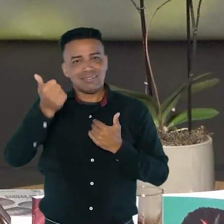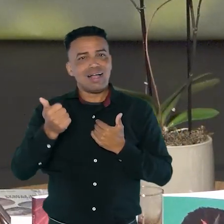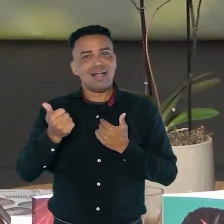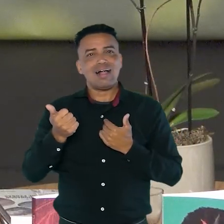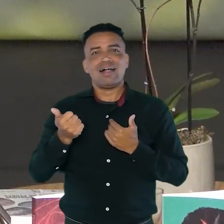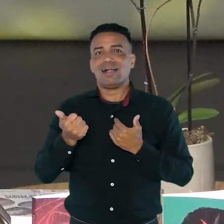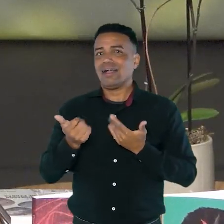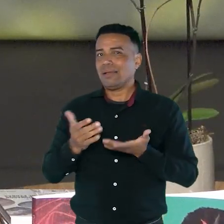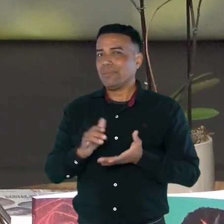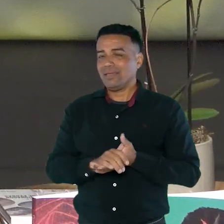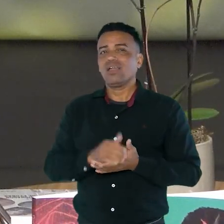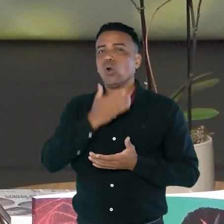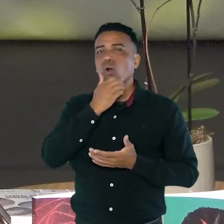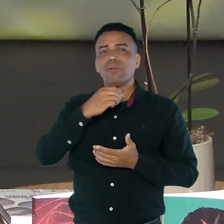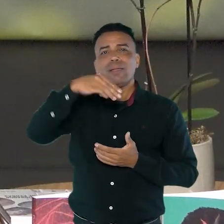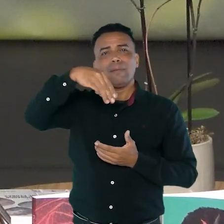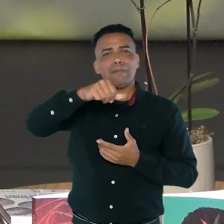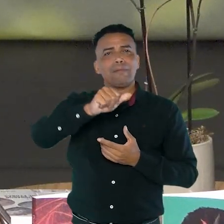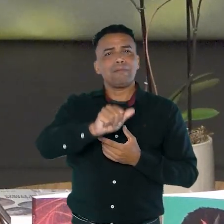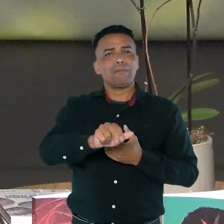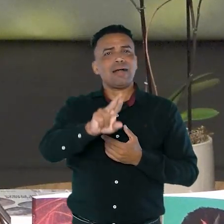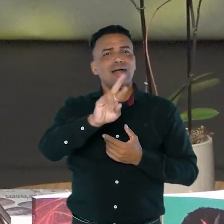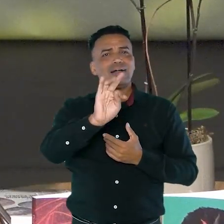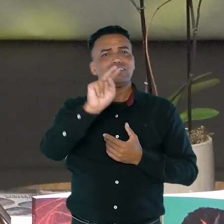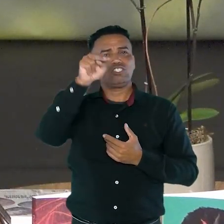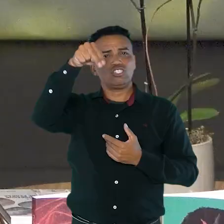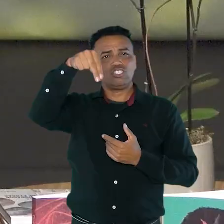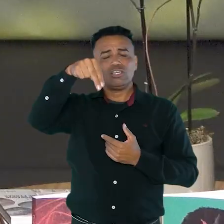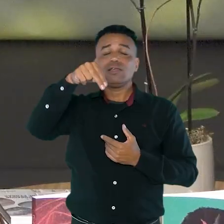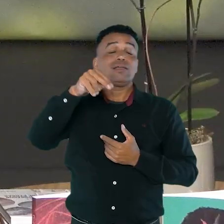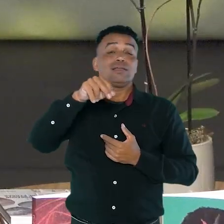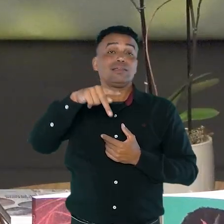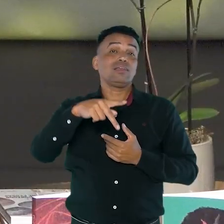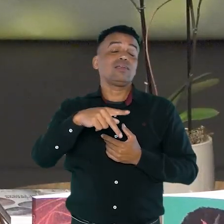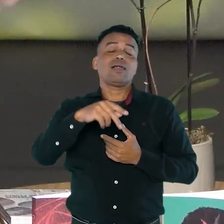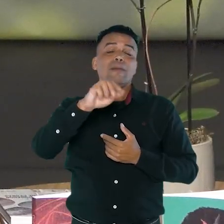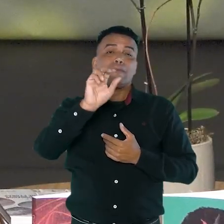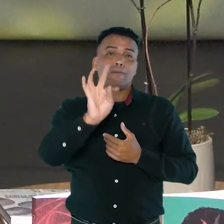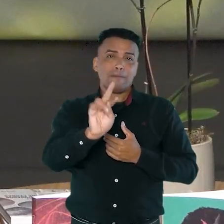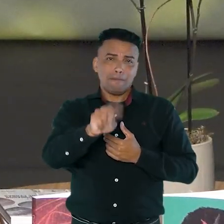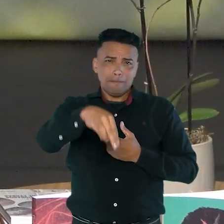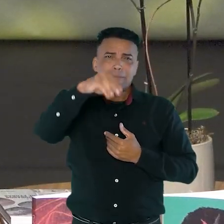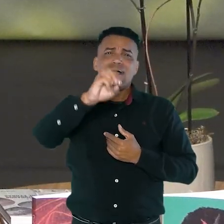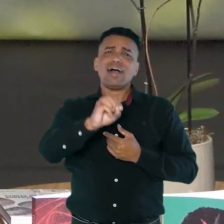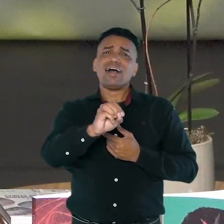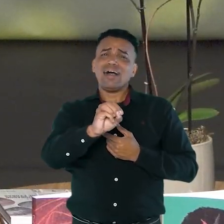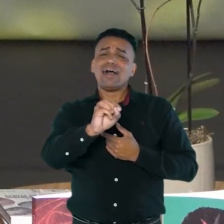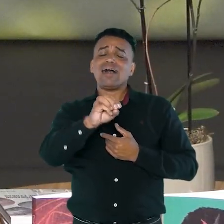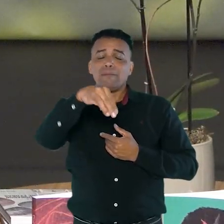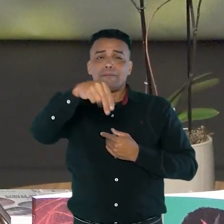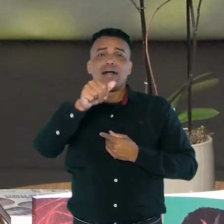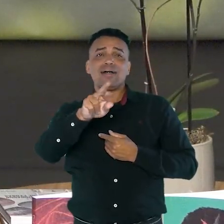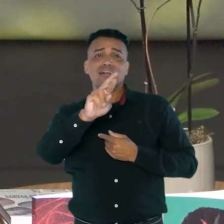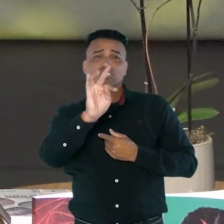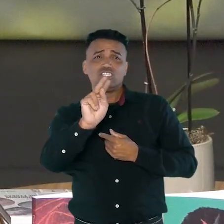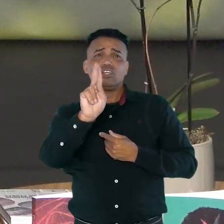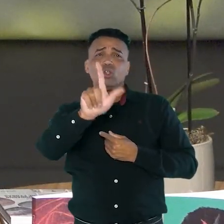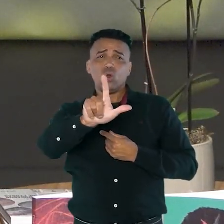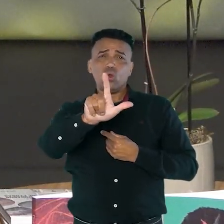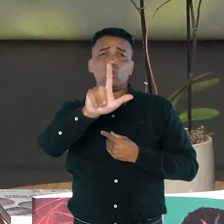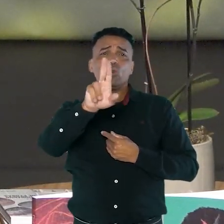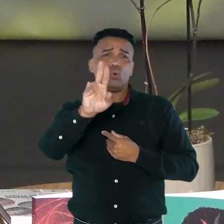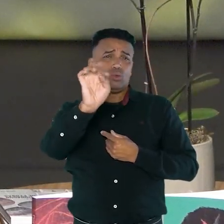quem é Malcolm X, já ouviu falar de Martin Luther King, já ouviu falar de Lima Barreto, Marighella, está cheio de muro pintado na quebrada de